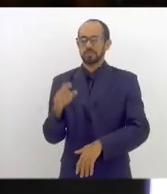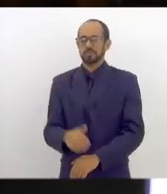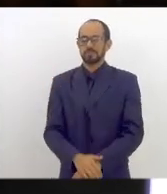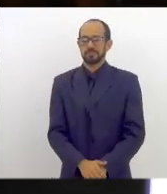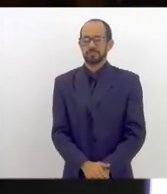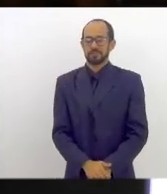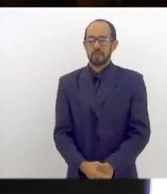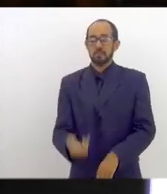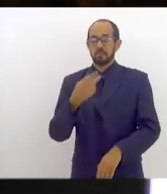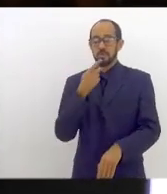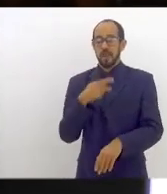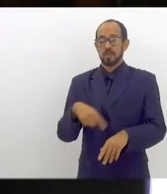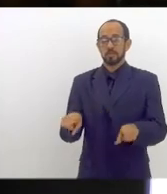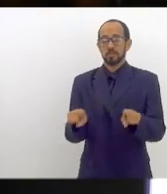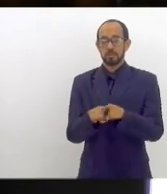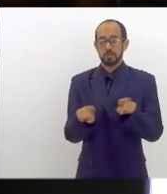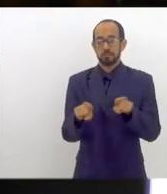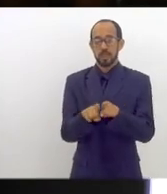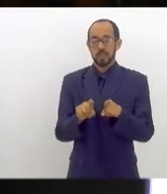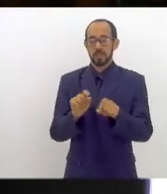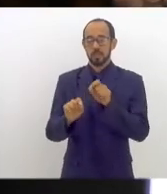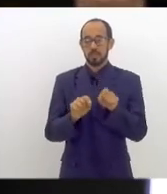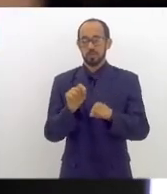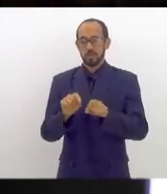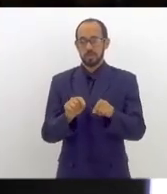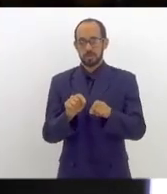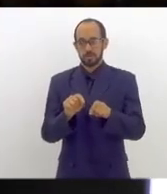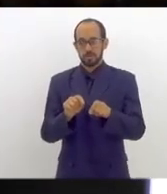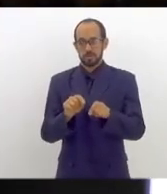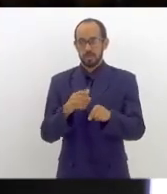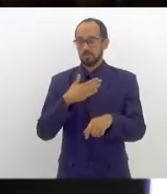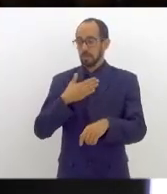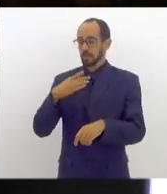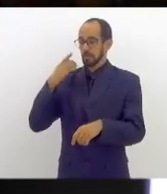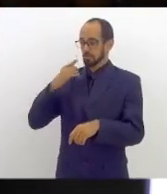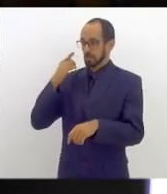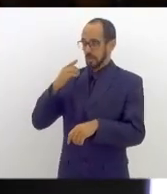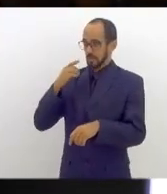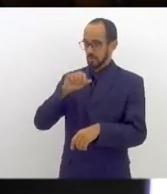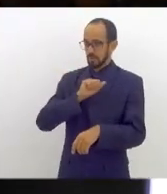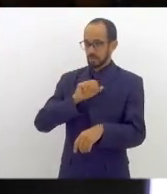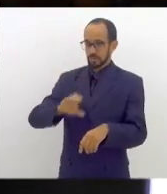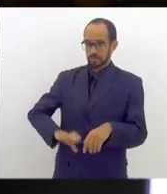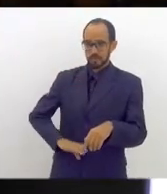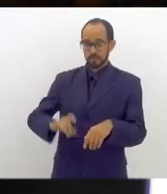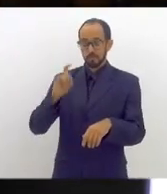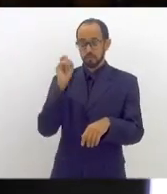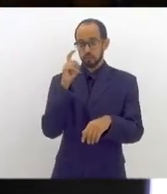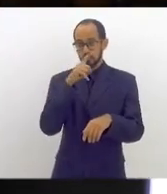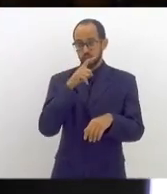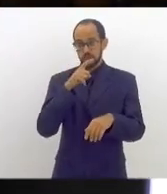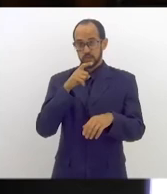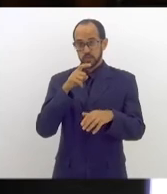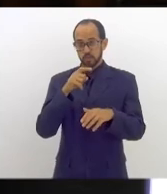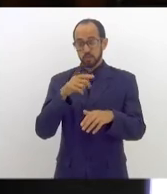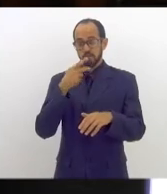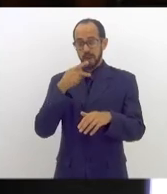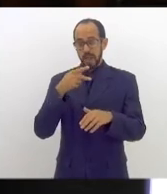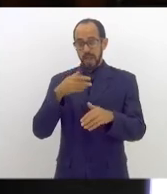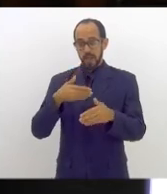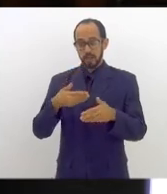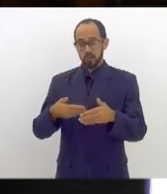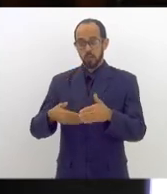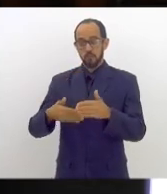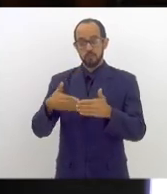é meu Deputado André é muito difícil você falar por último porque na realidade